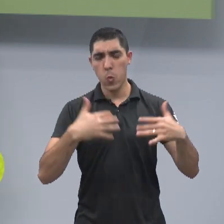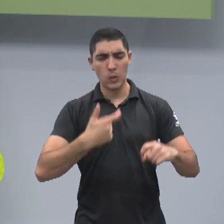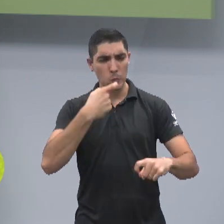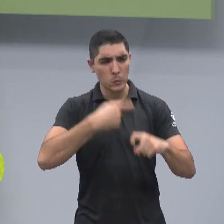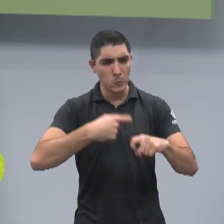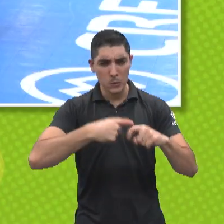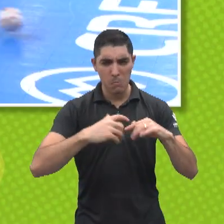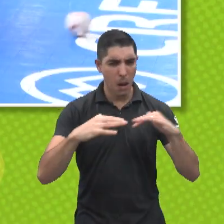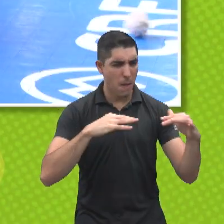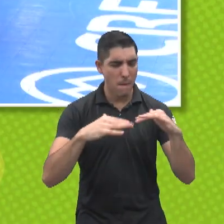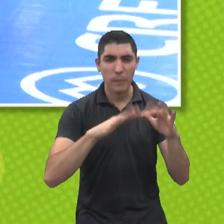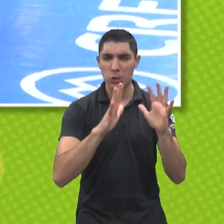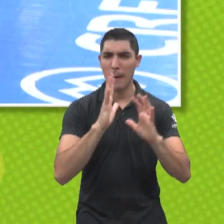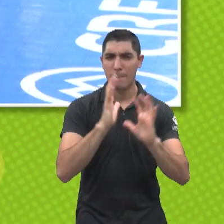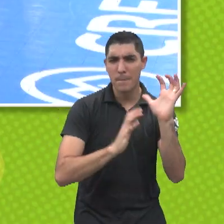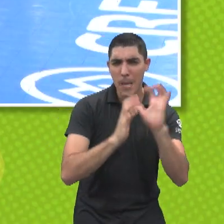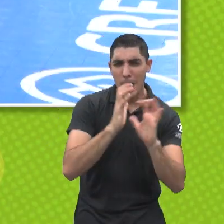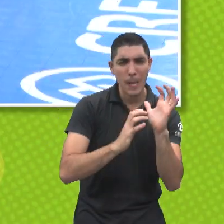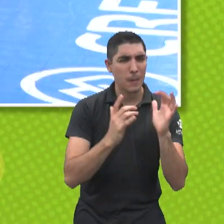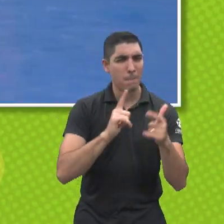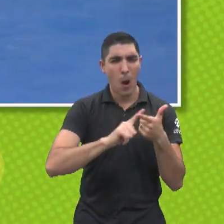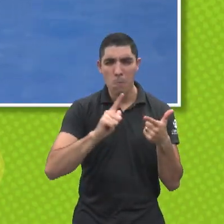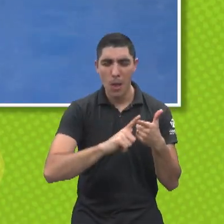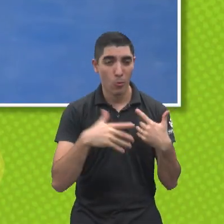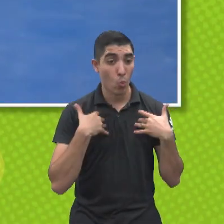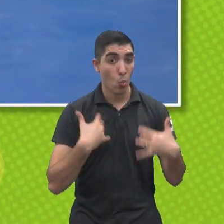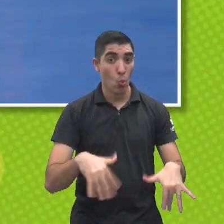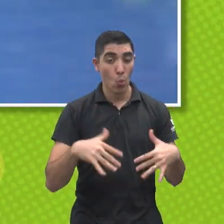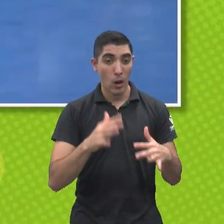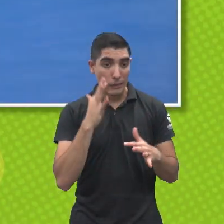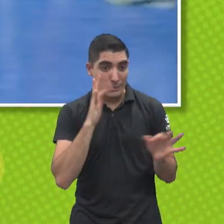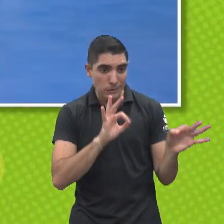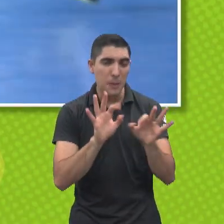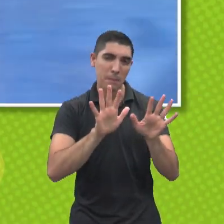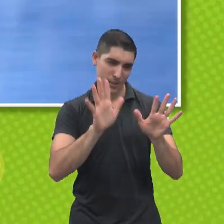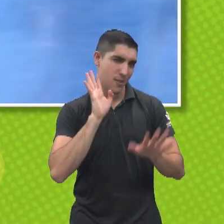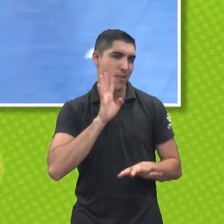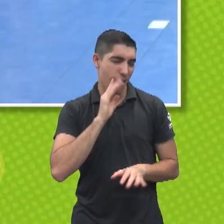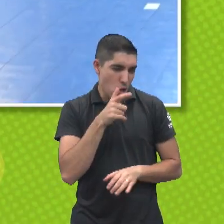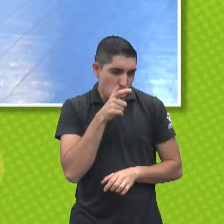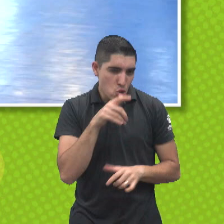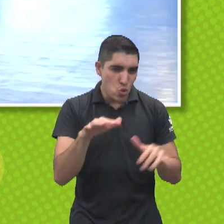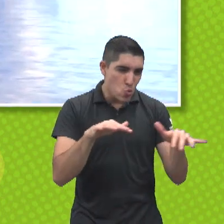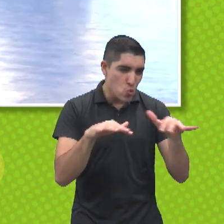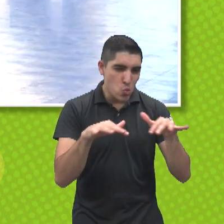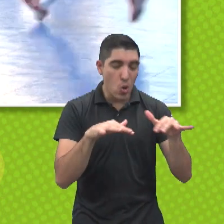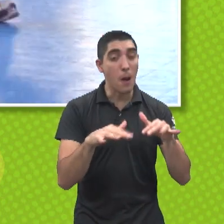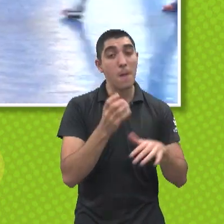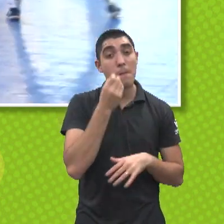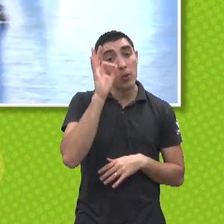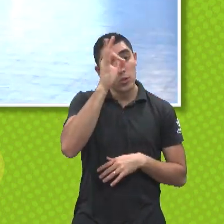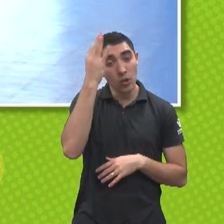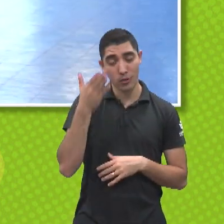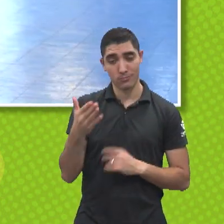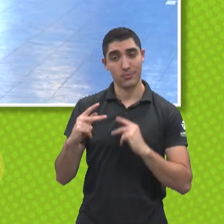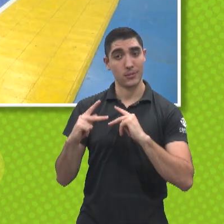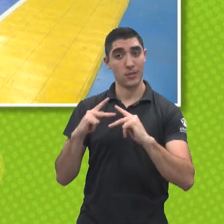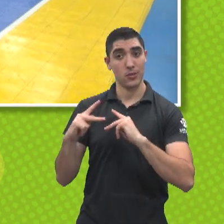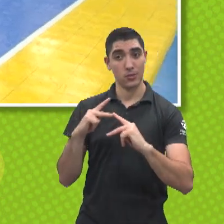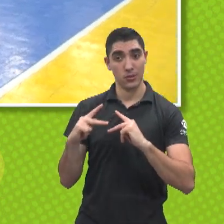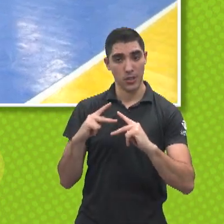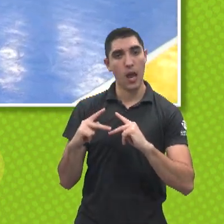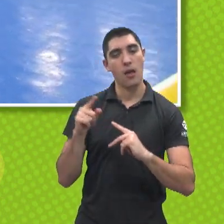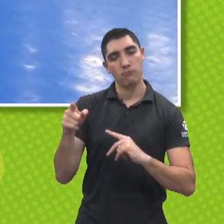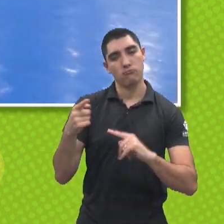Teve confusão na quadra, enfim. Mas é muito bacana de acompanhar e boa sorte aos meninos do São José aí nesse